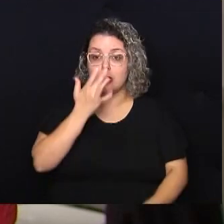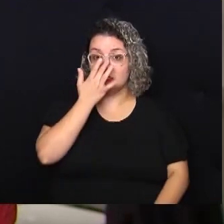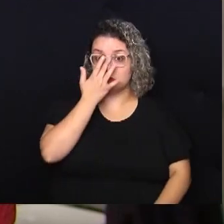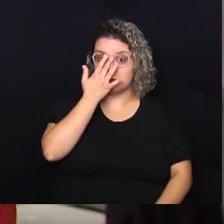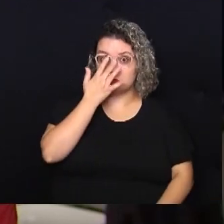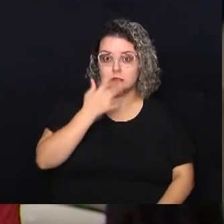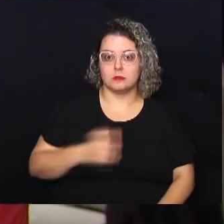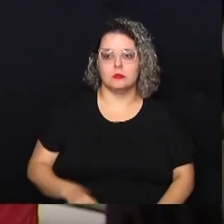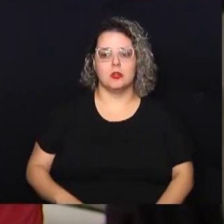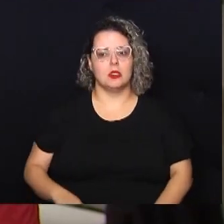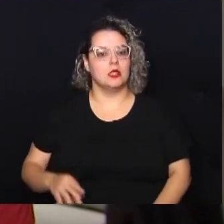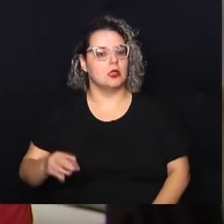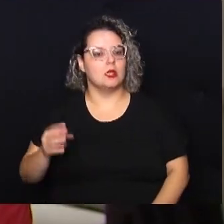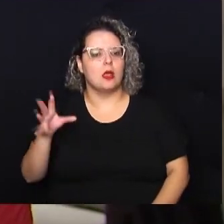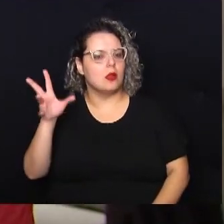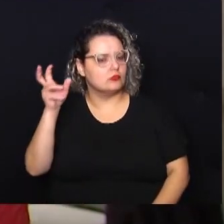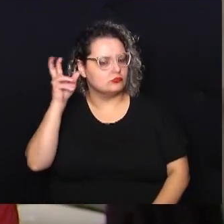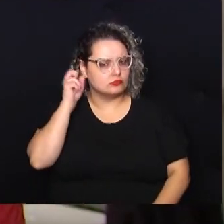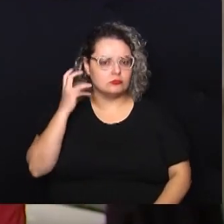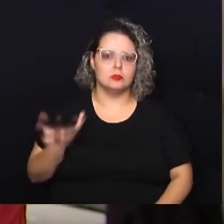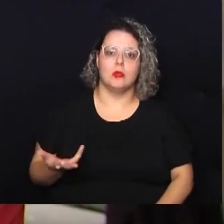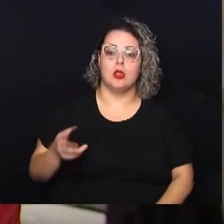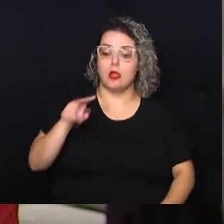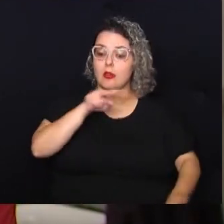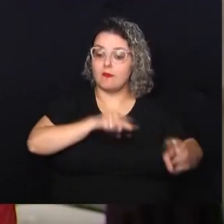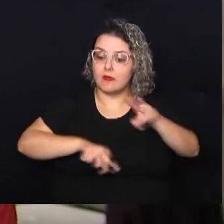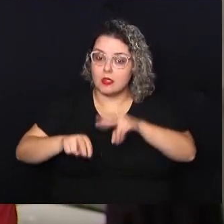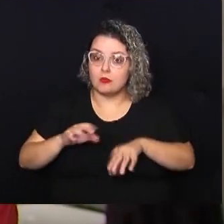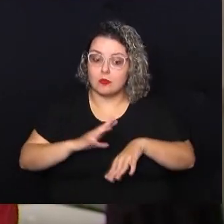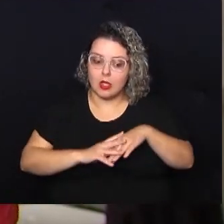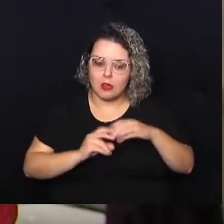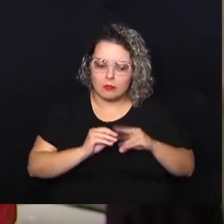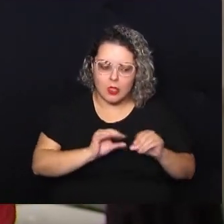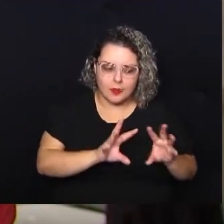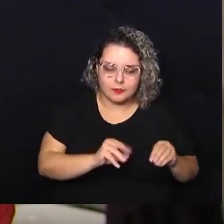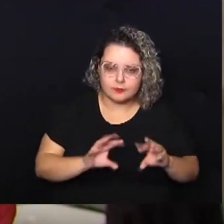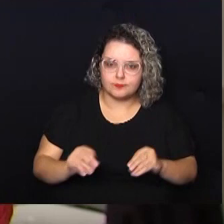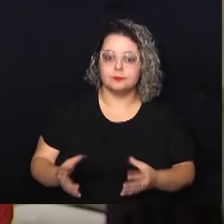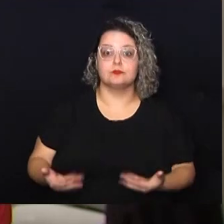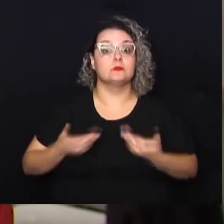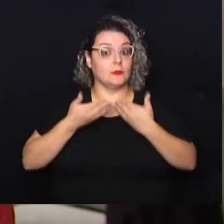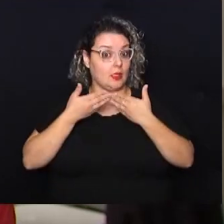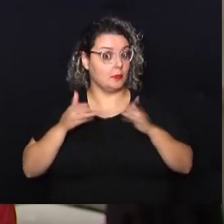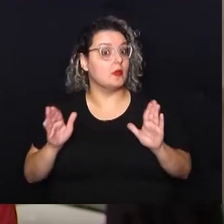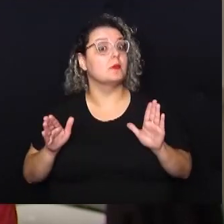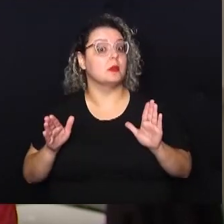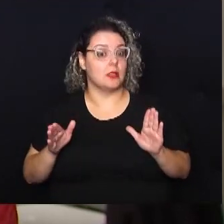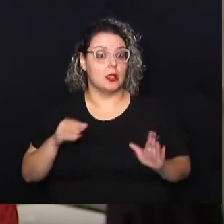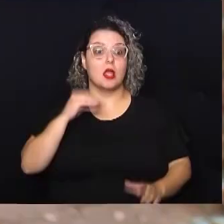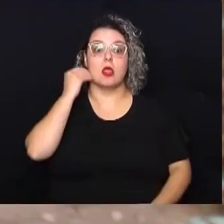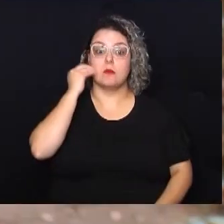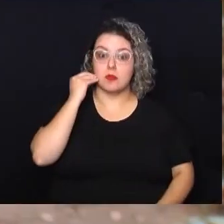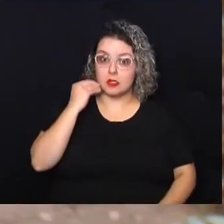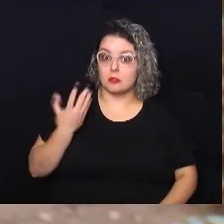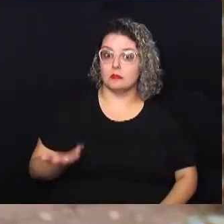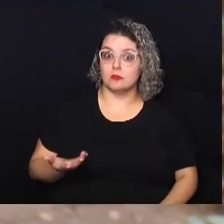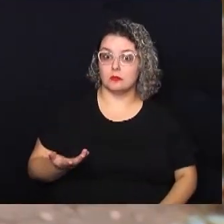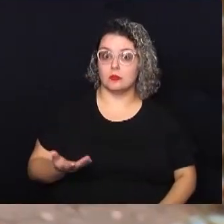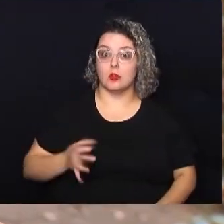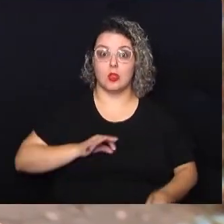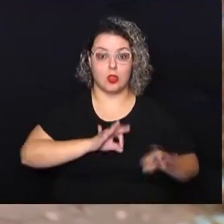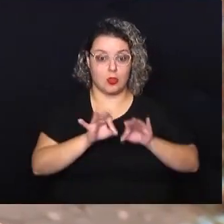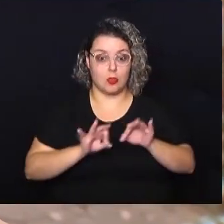explorar tanto sonoridades como a parte visual. Eles estão sempre muito abertos a essa experimentação. O